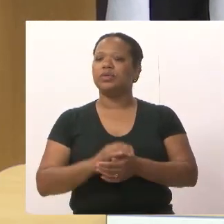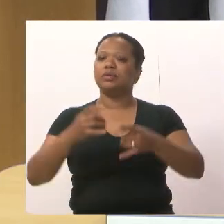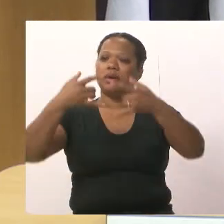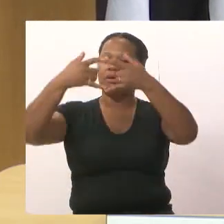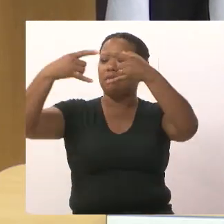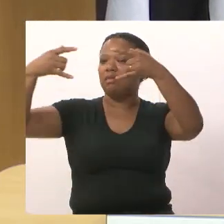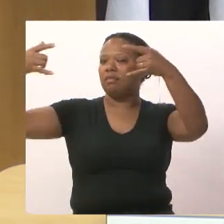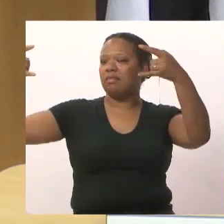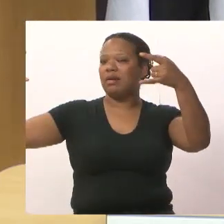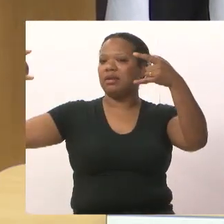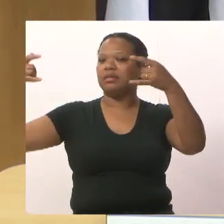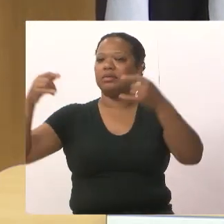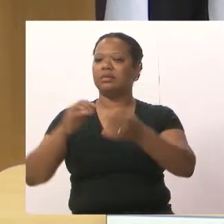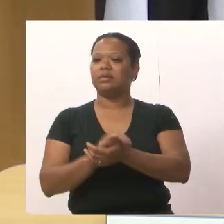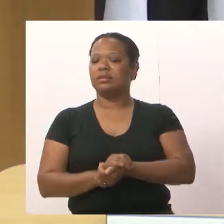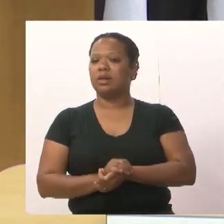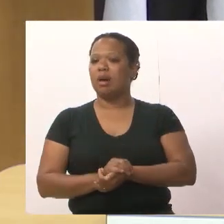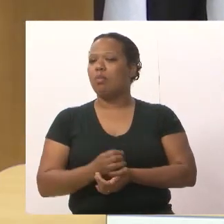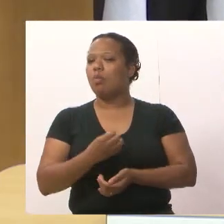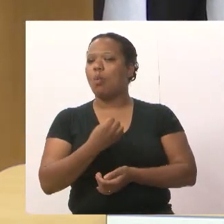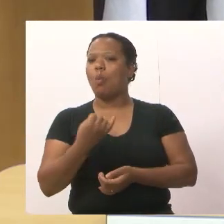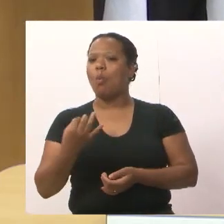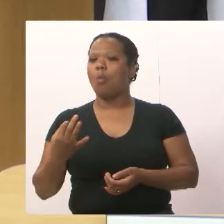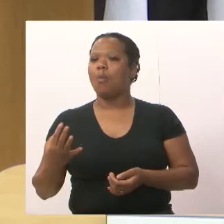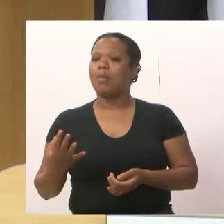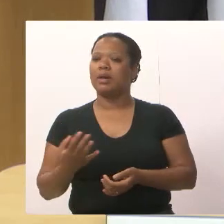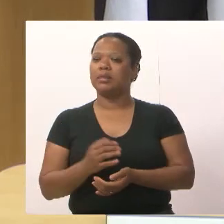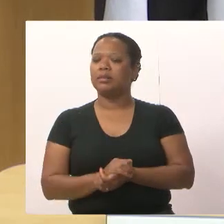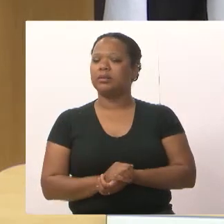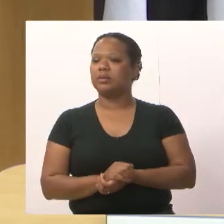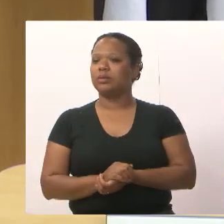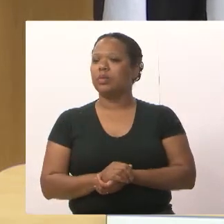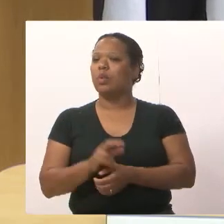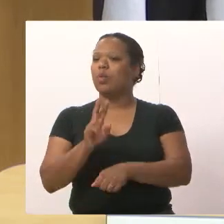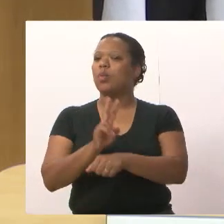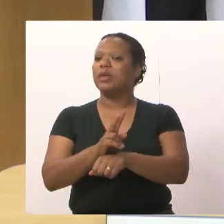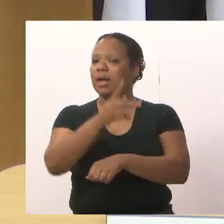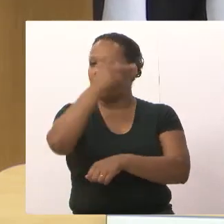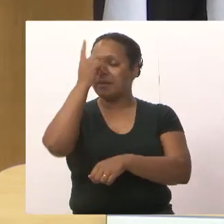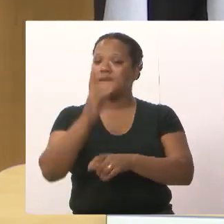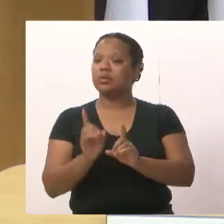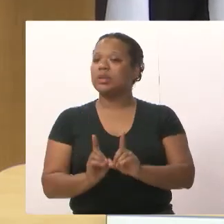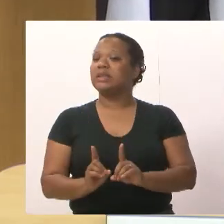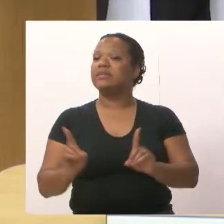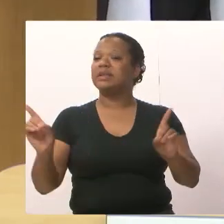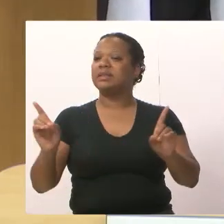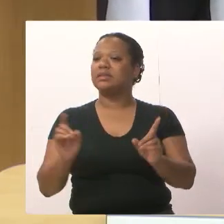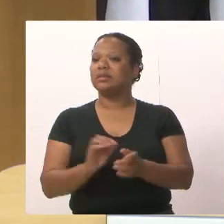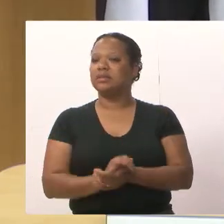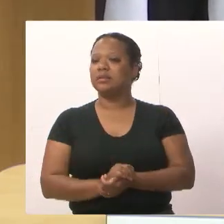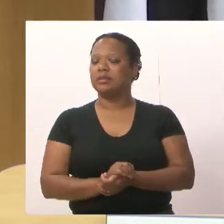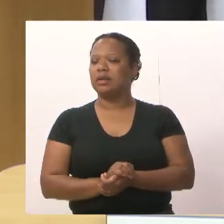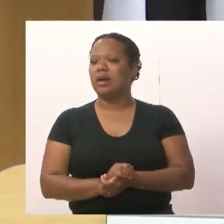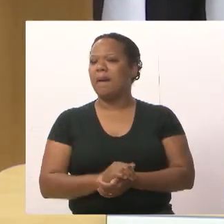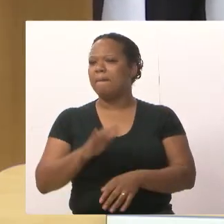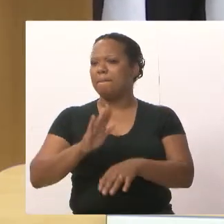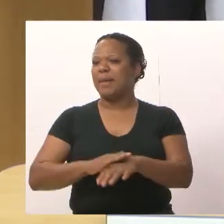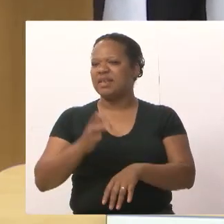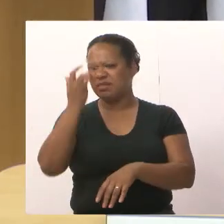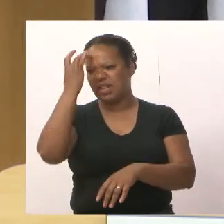dele, em que ele colocava quanto que custava manter uma pessoa com deficiência. Era mais fácil ele matar.